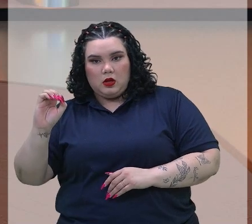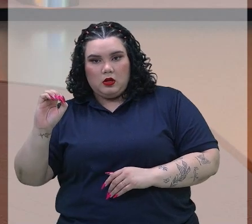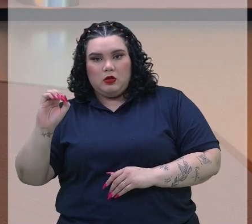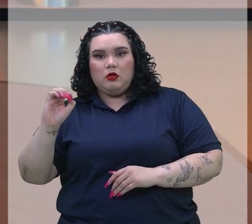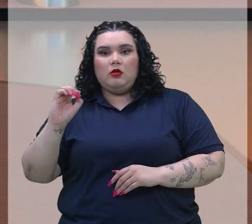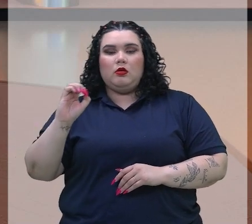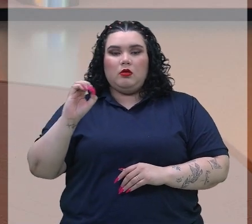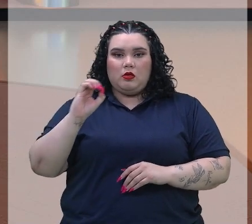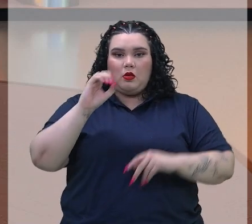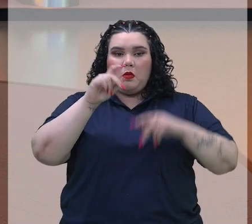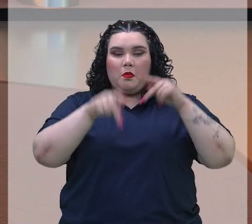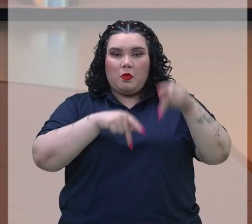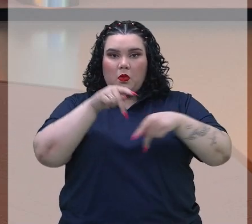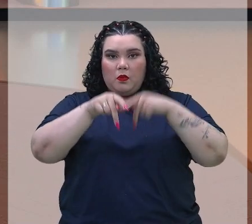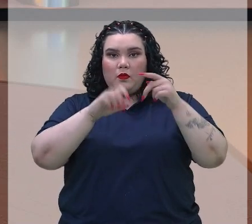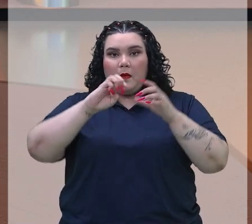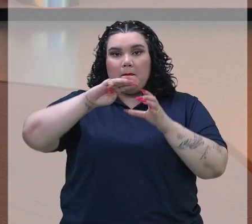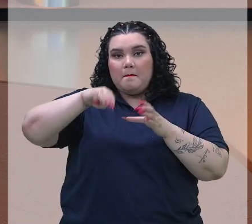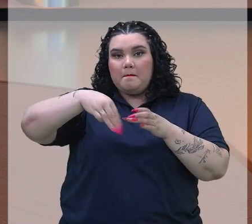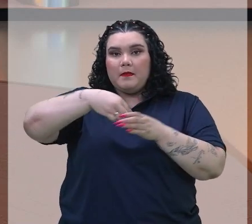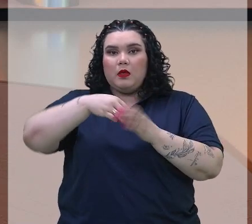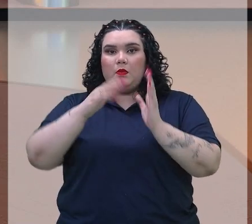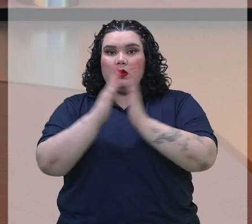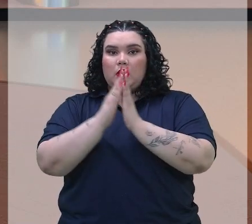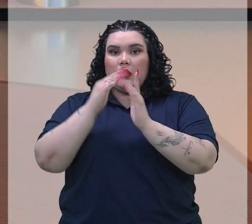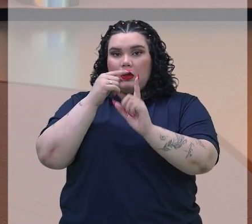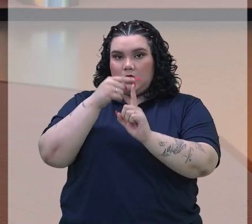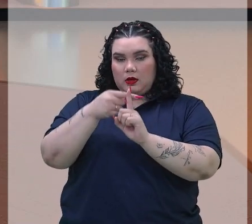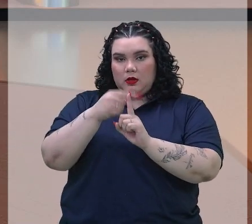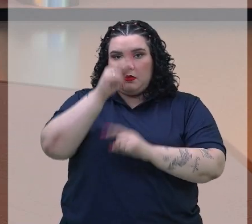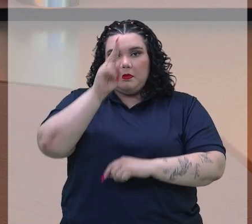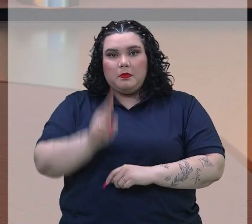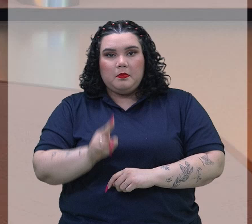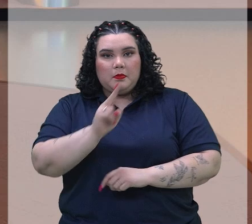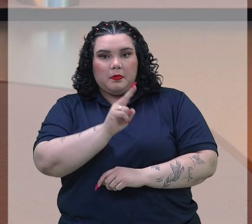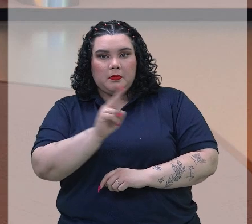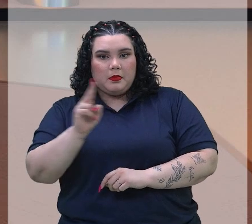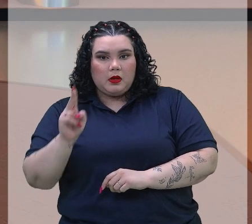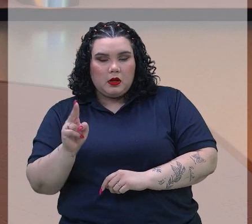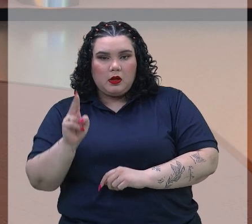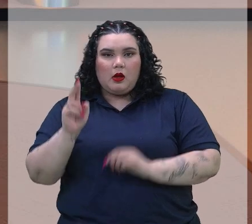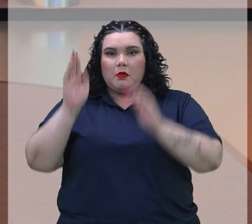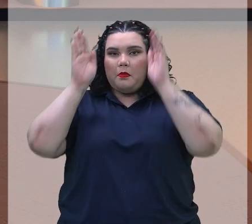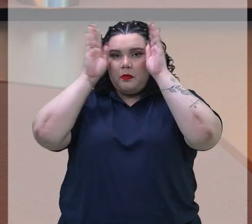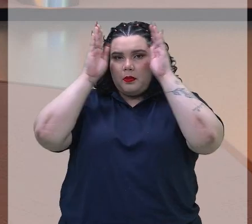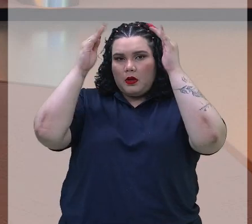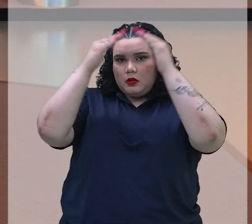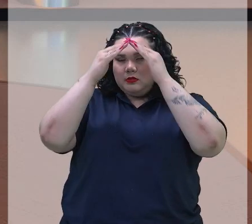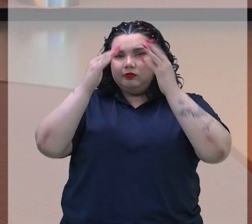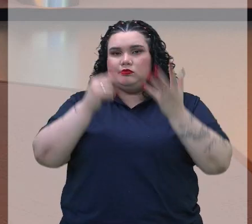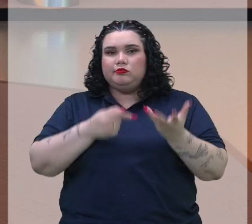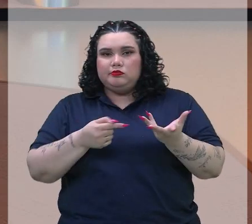Eram os membros da igreja, tá, gente? Padres, bispos,